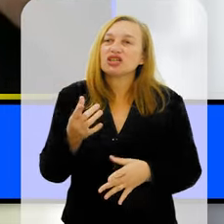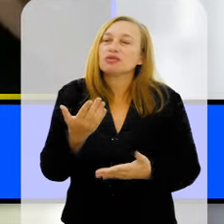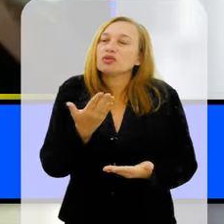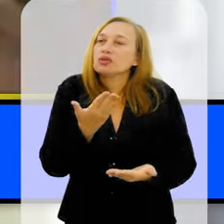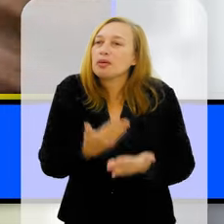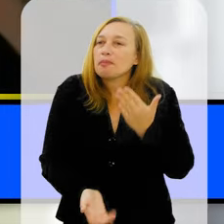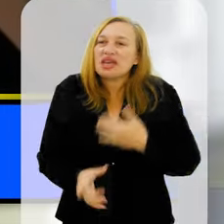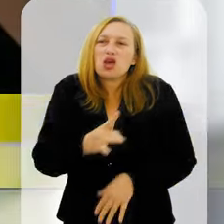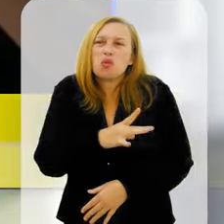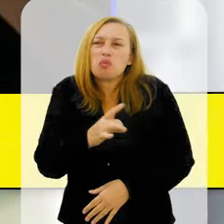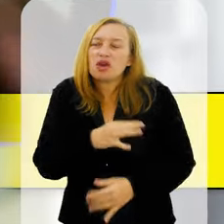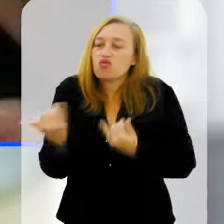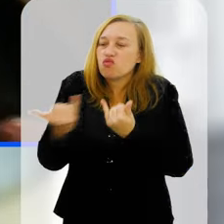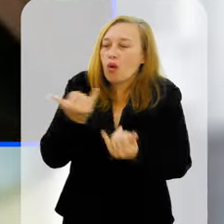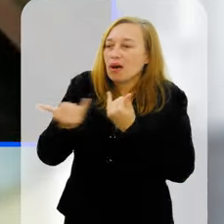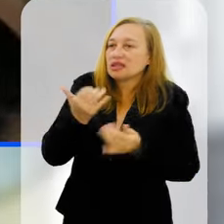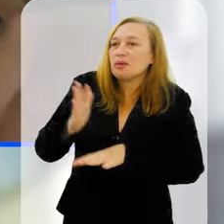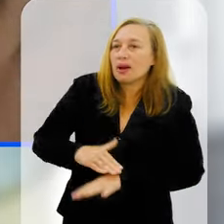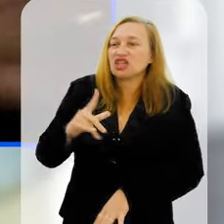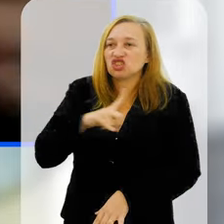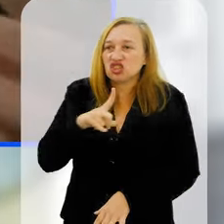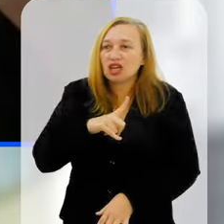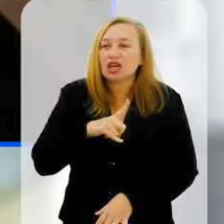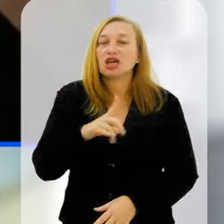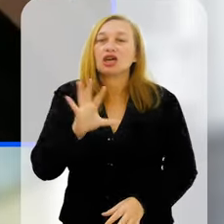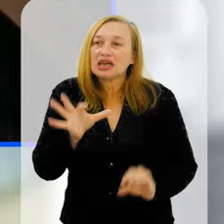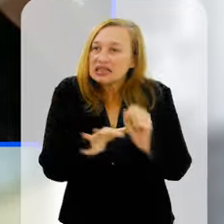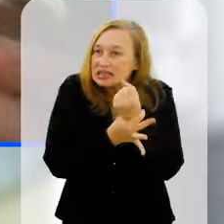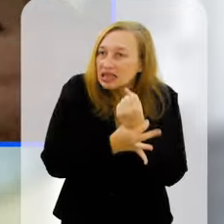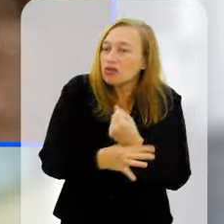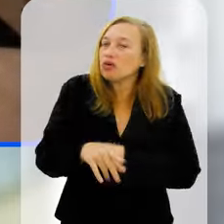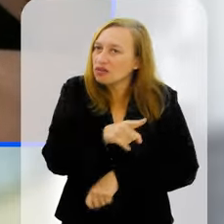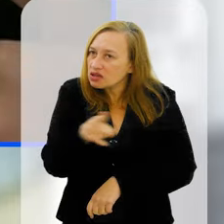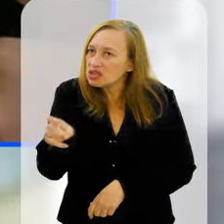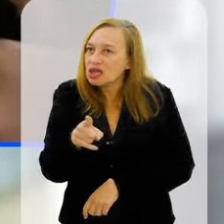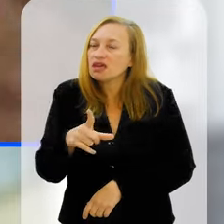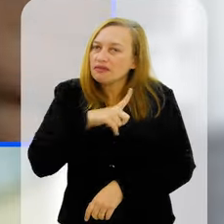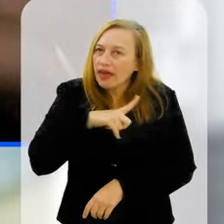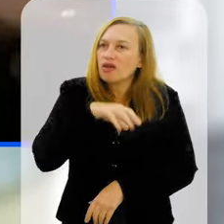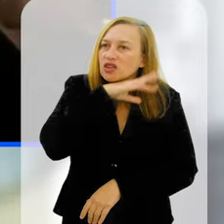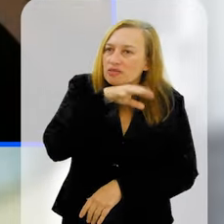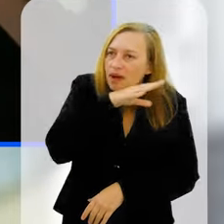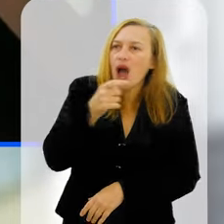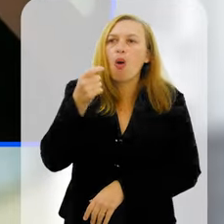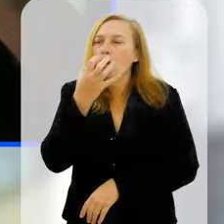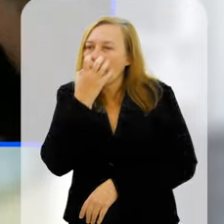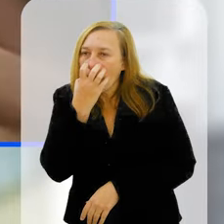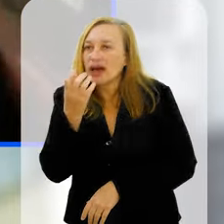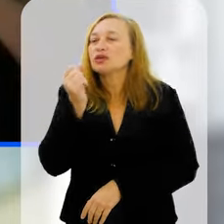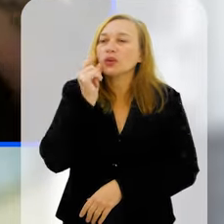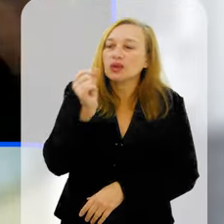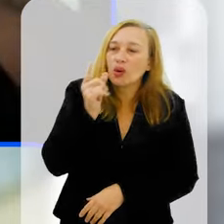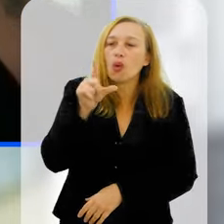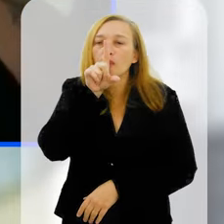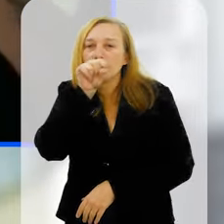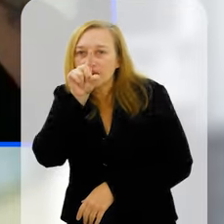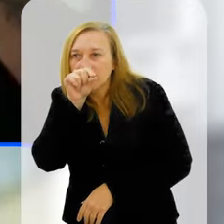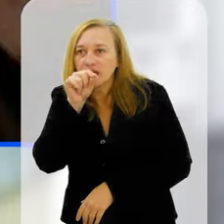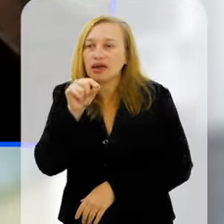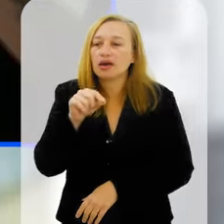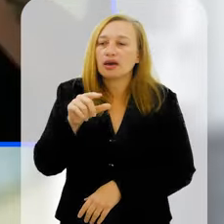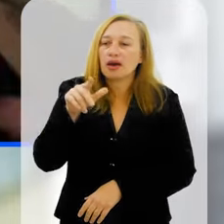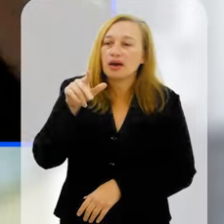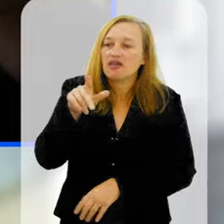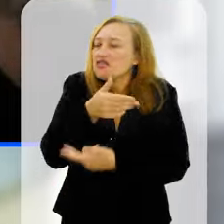pessoas realmente têm que perder esse medo, as pessoas têm que se informar mais. E uma coisa eu garanto, quando você tem um animal na sua vida, quando eu falo animal, porque gato